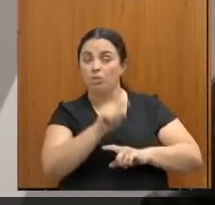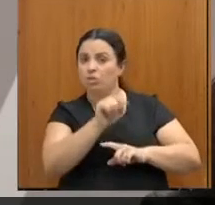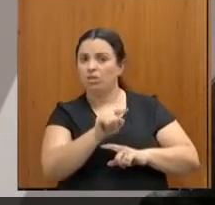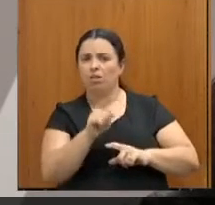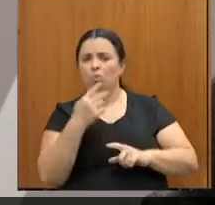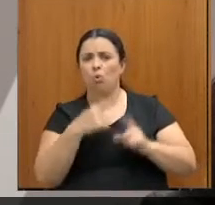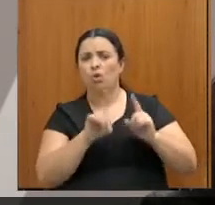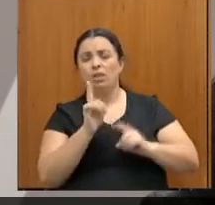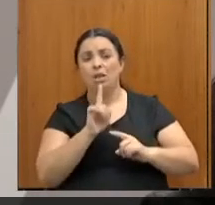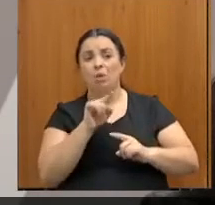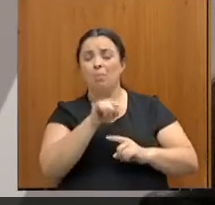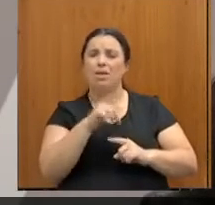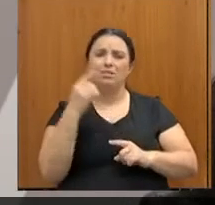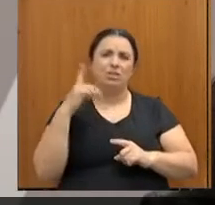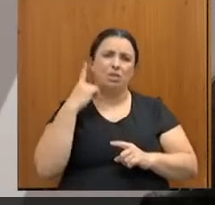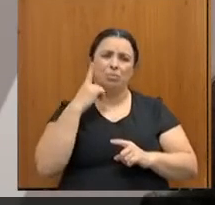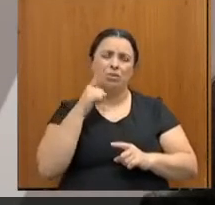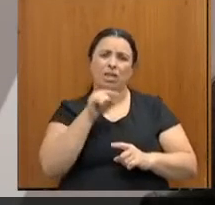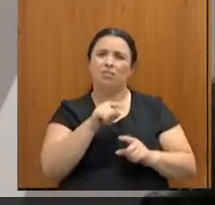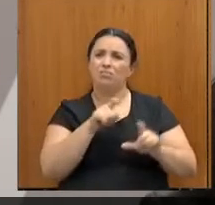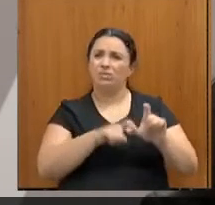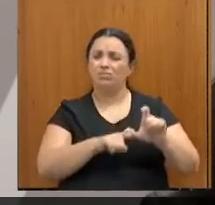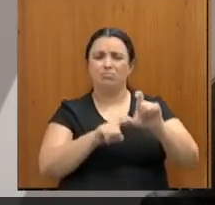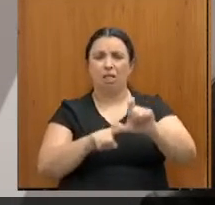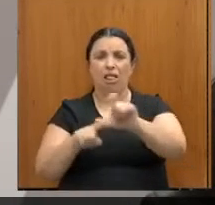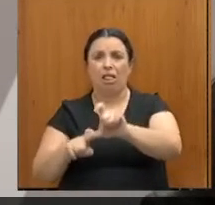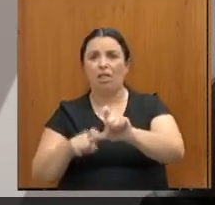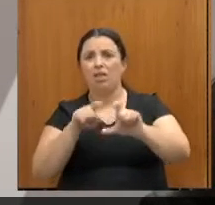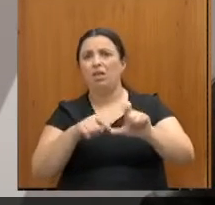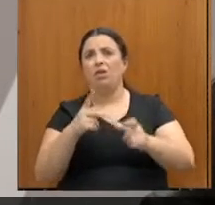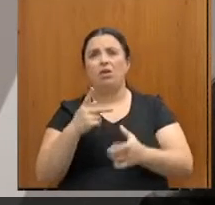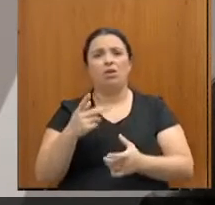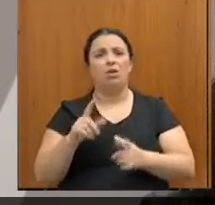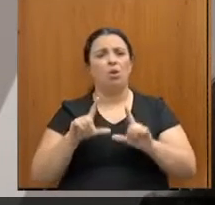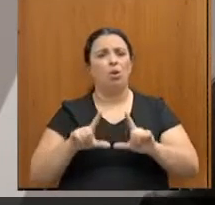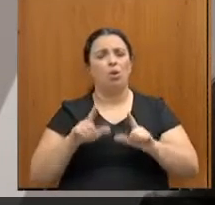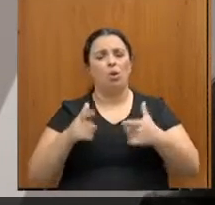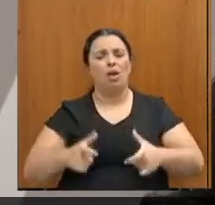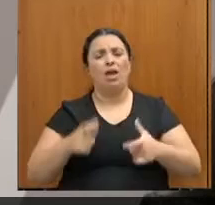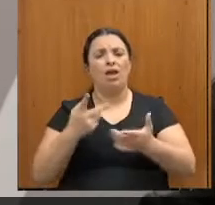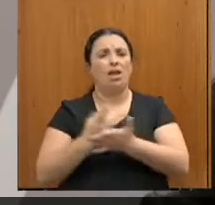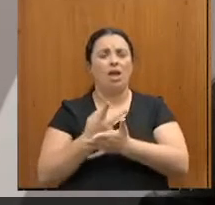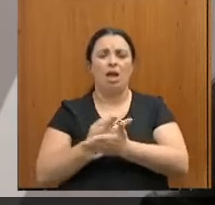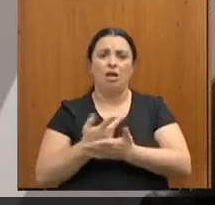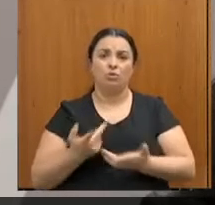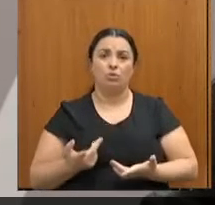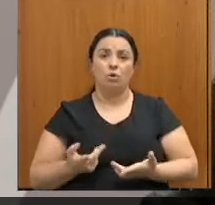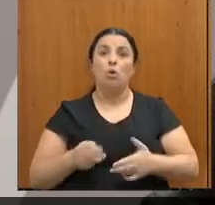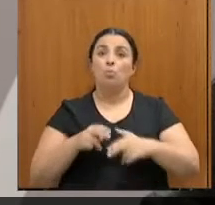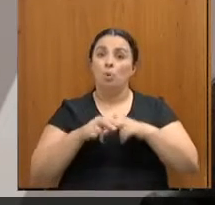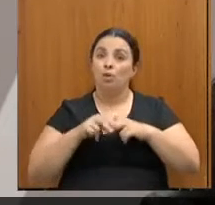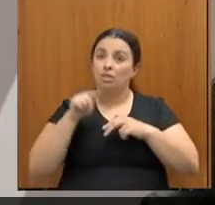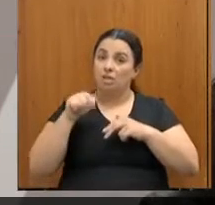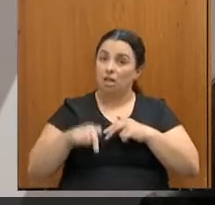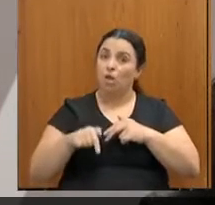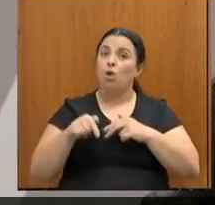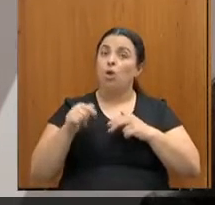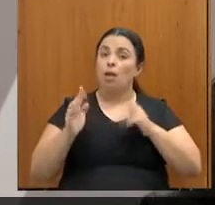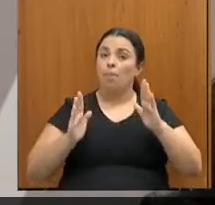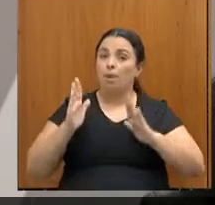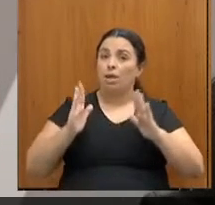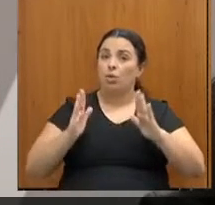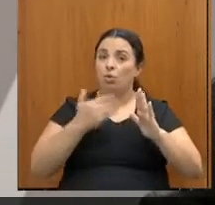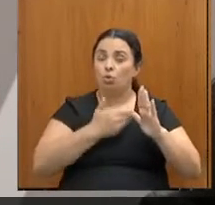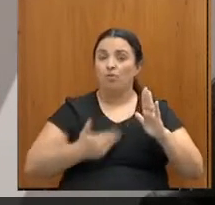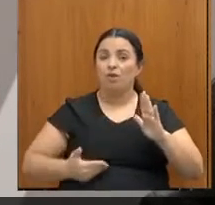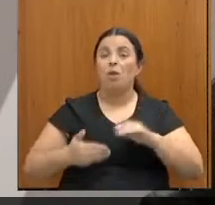mas fazer isso aqui ele fez no lugar errado porque esse Governo foi o governo que mais cortou os cabides de emprego que existiam